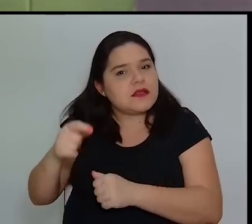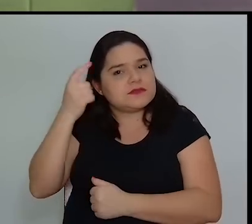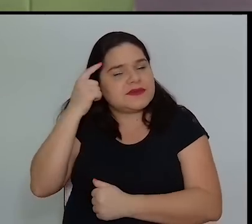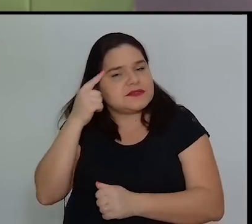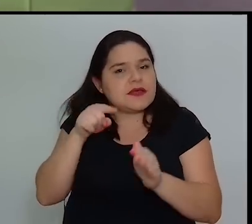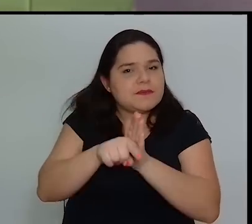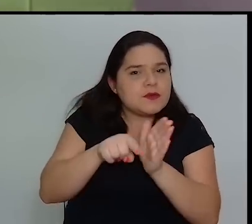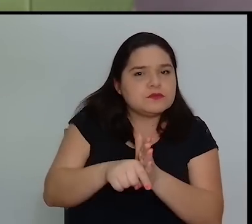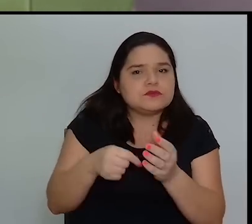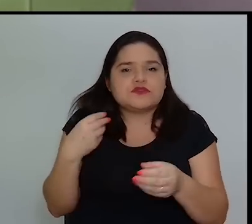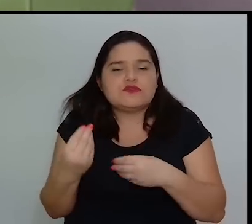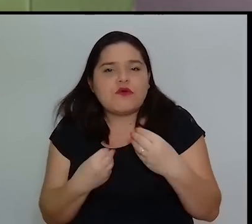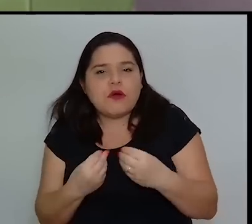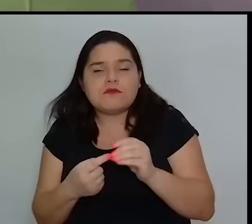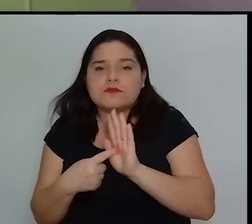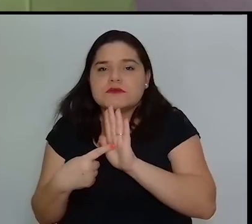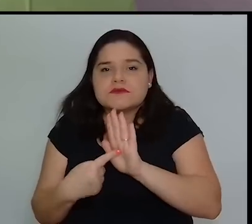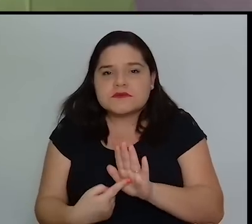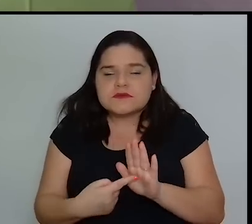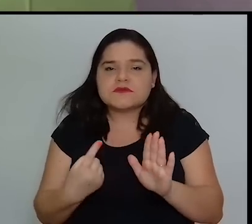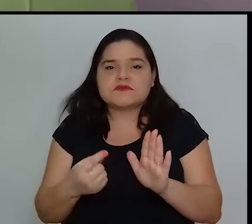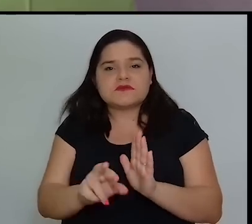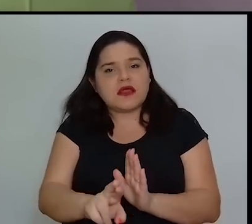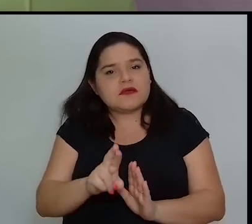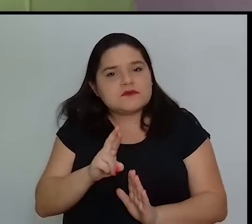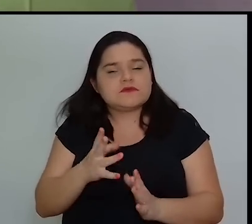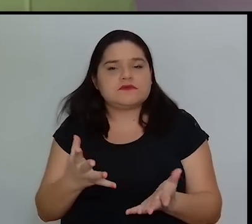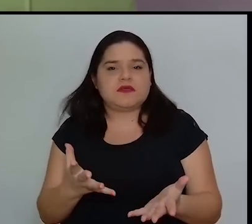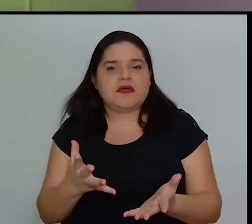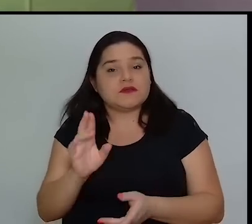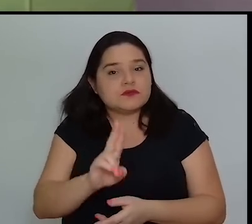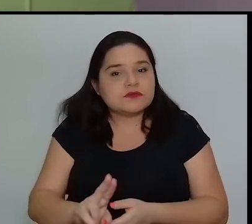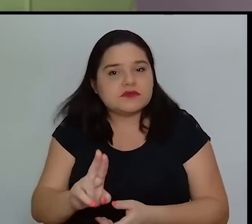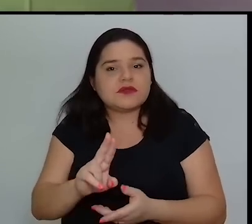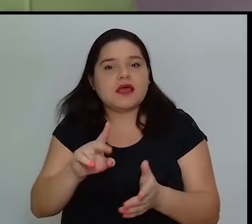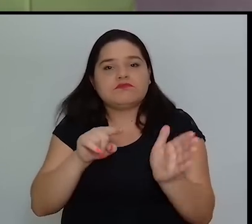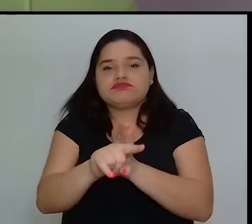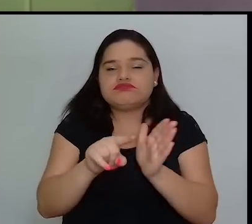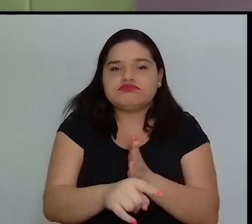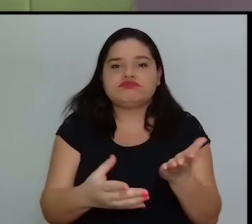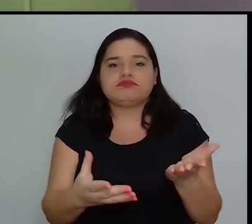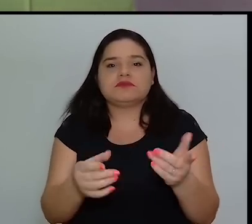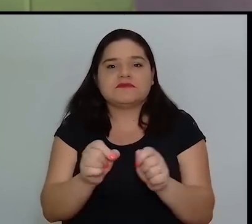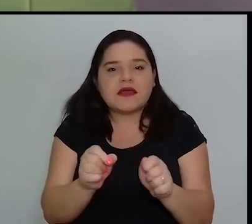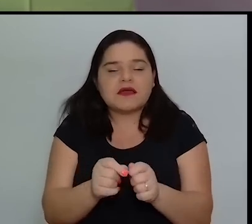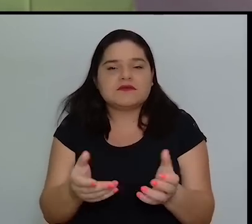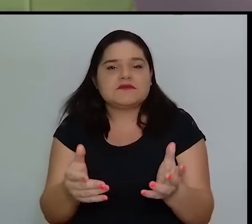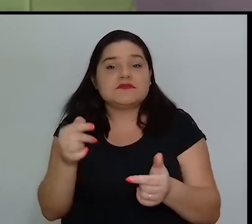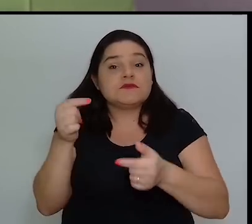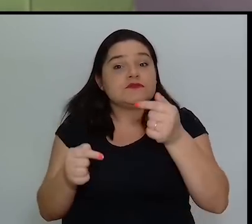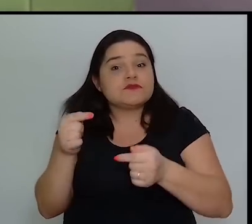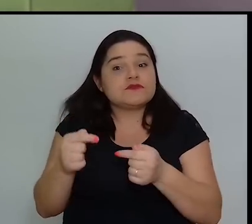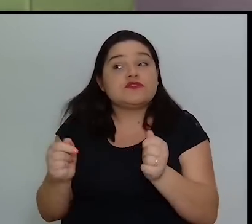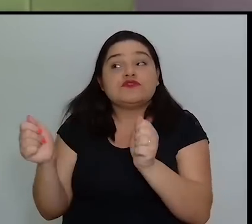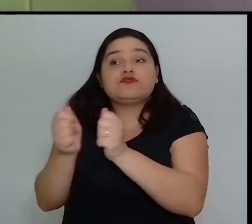de apresentar o os resultados aplicar o questionário discutir com as empresas o resultado